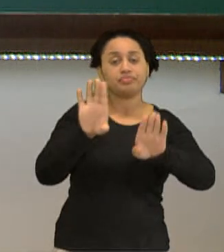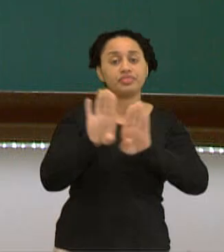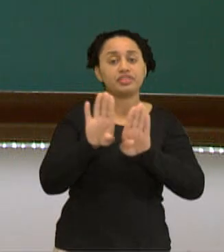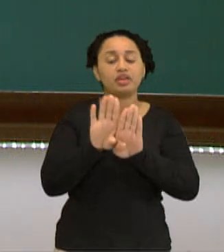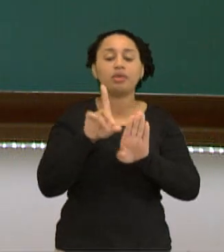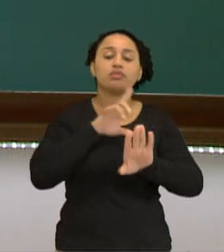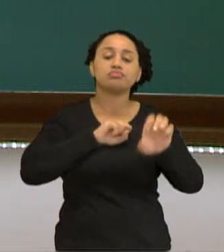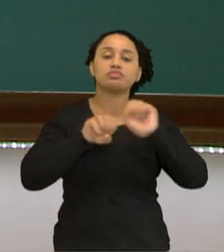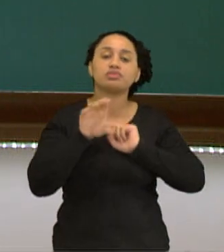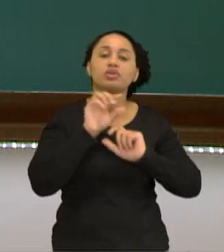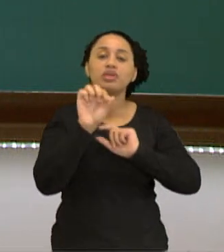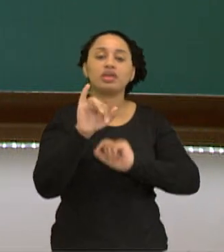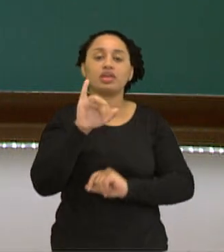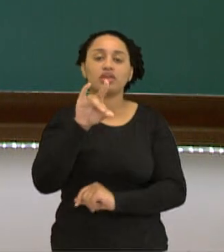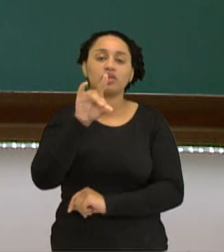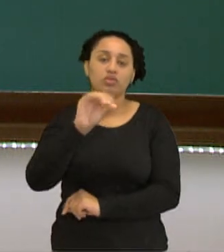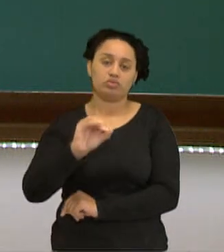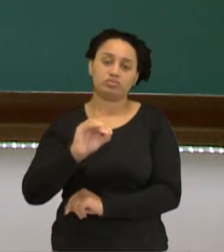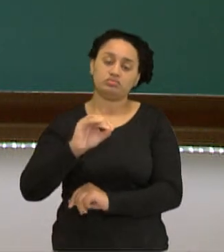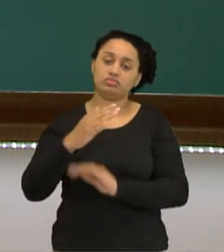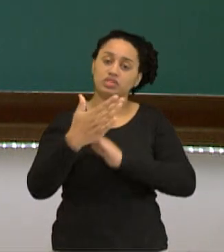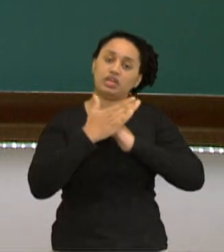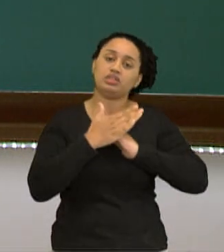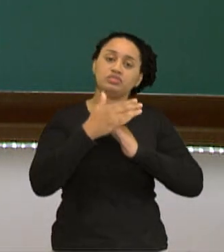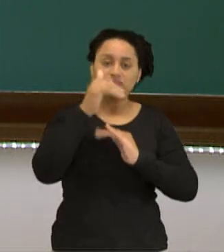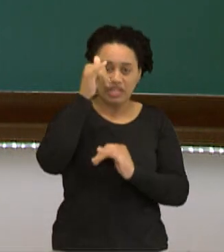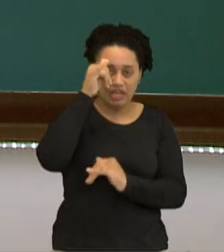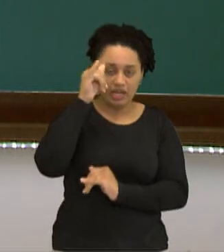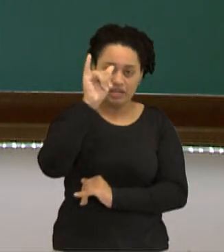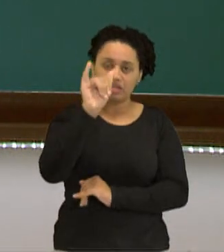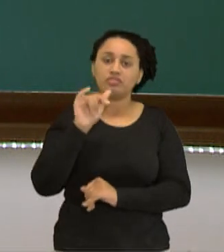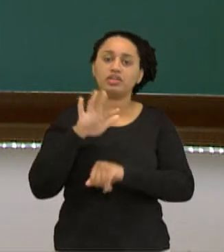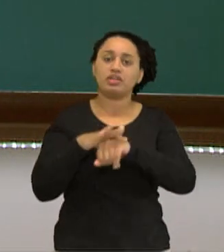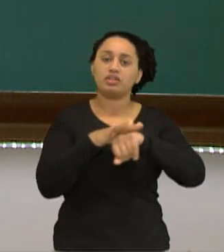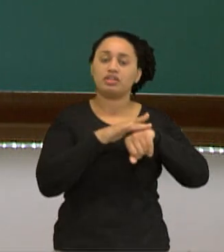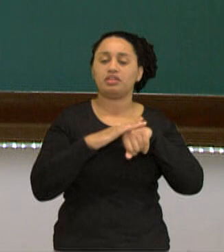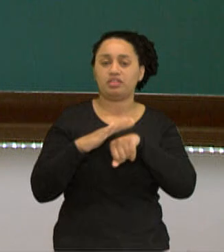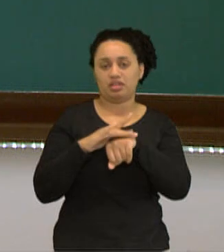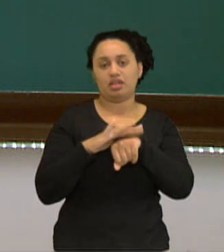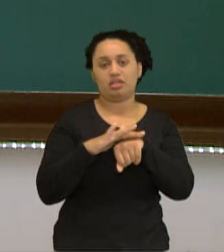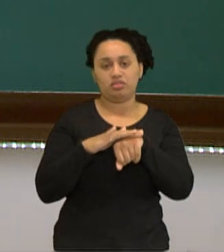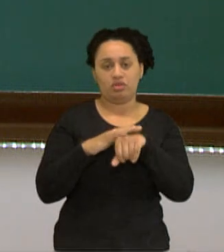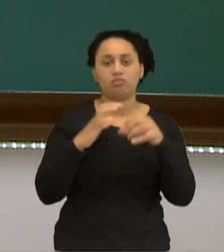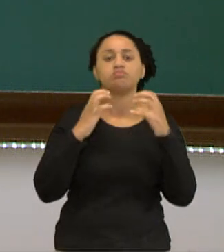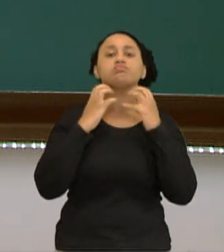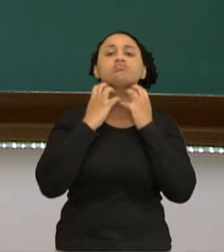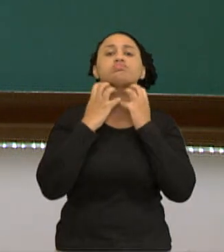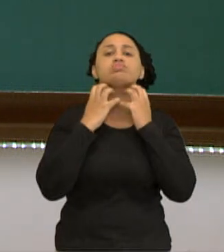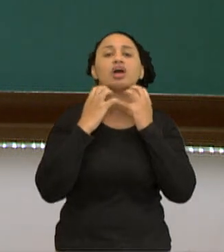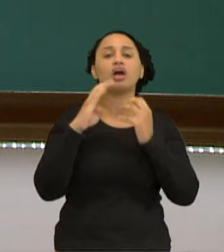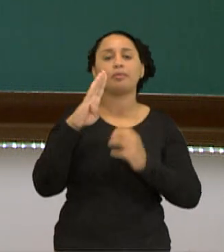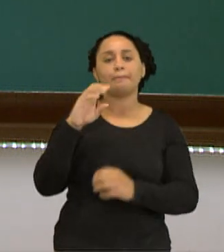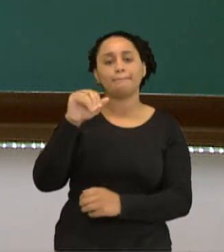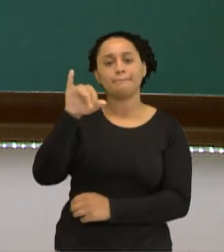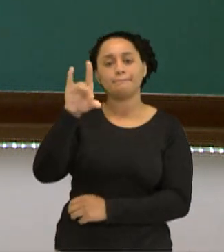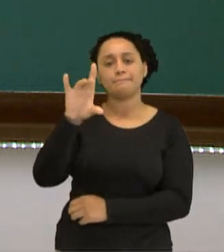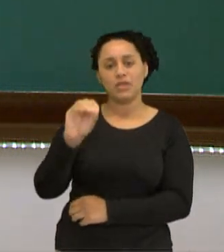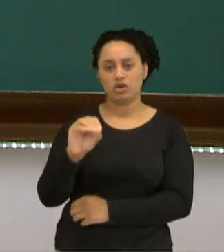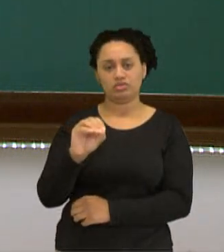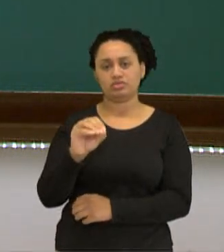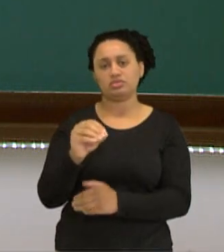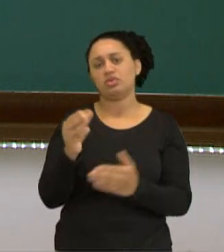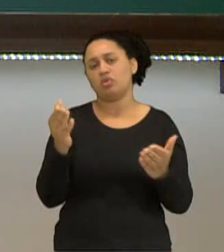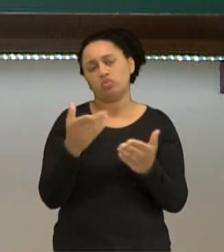estamos ingerindo o iodo, que vai ser coadjuvante na prevenção dessa doença, o bócio. A gente não vê